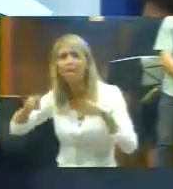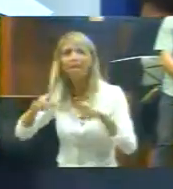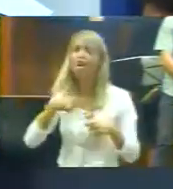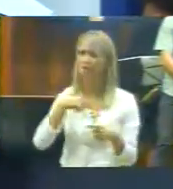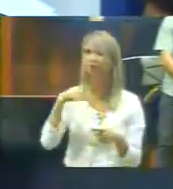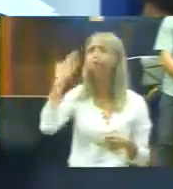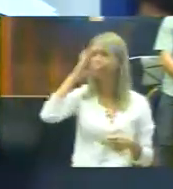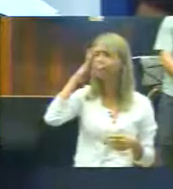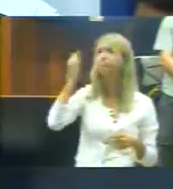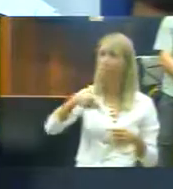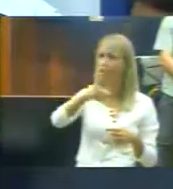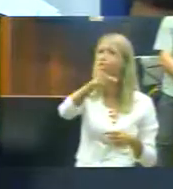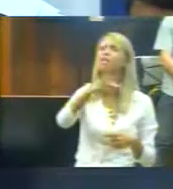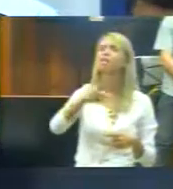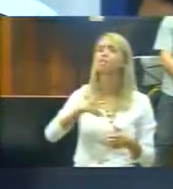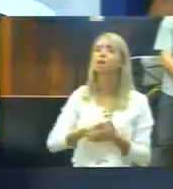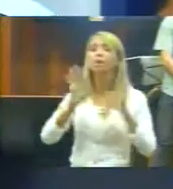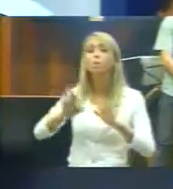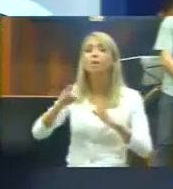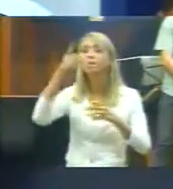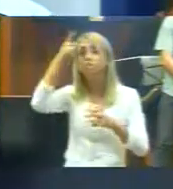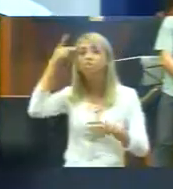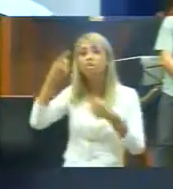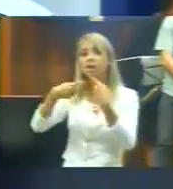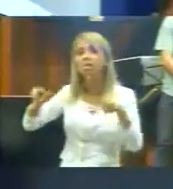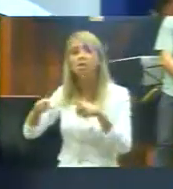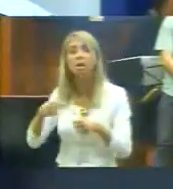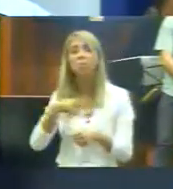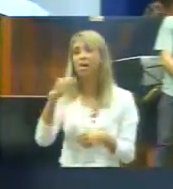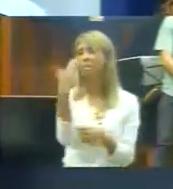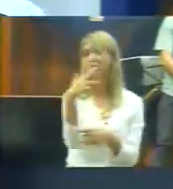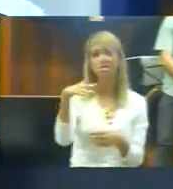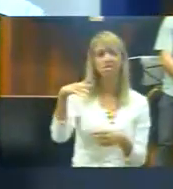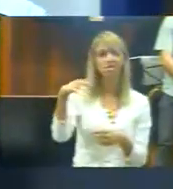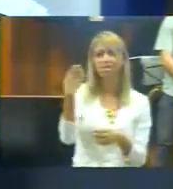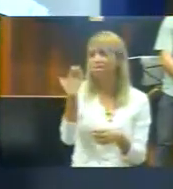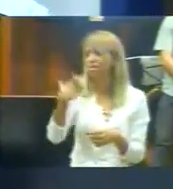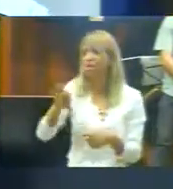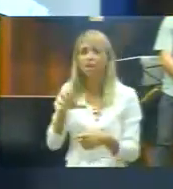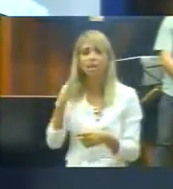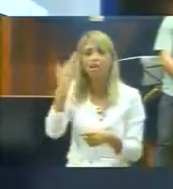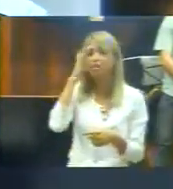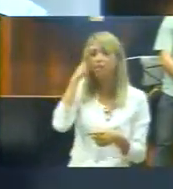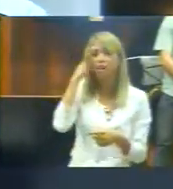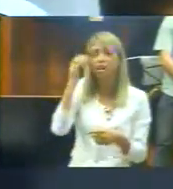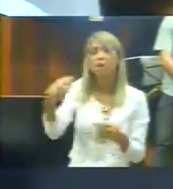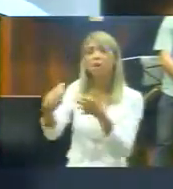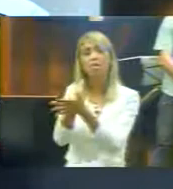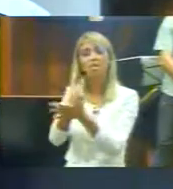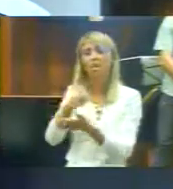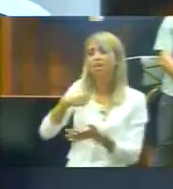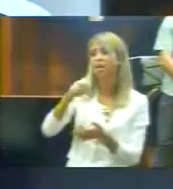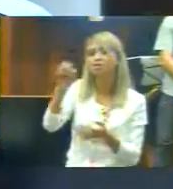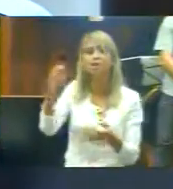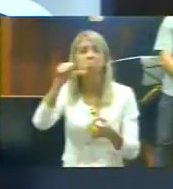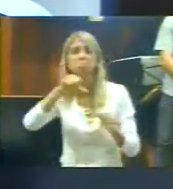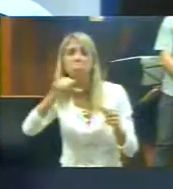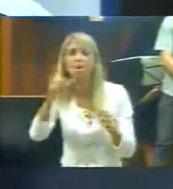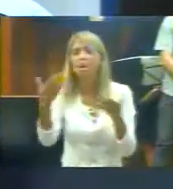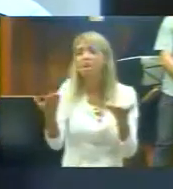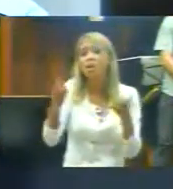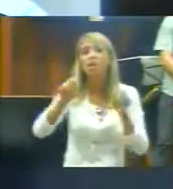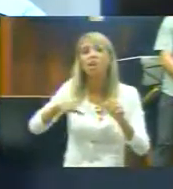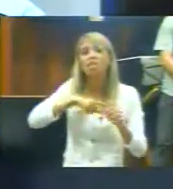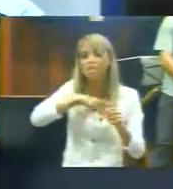críticas, houve mesmo. Mas muita gente critica e ele não quer saber o que ele pode fazer. Ah, isso é ruim, isso não vai dar certo, por isso, mas não dá